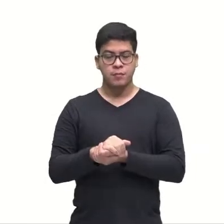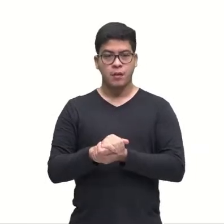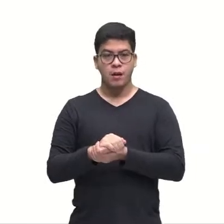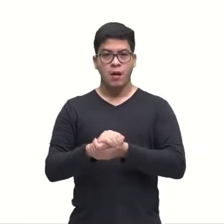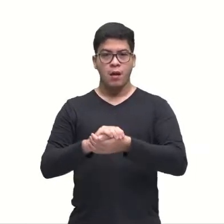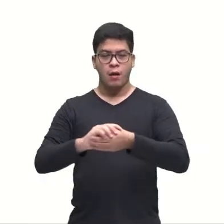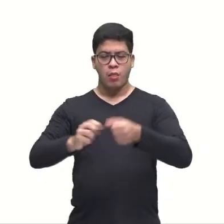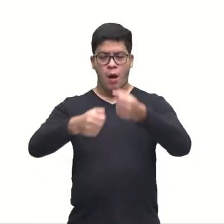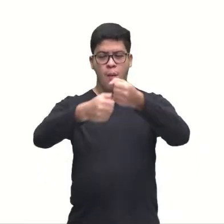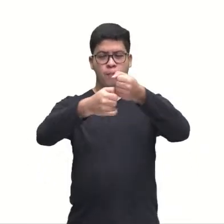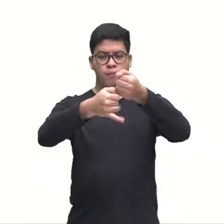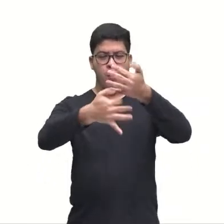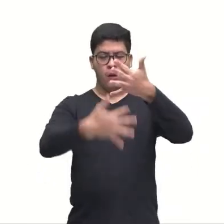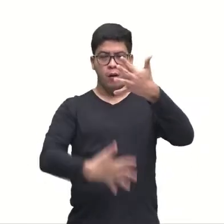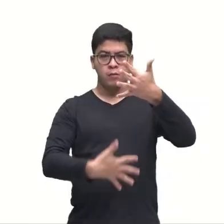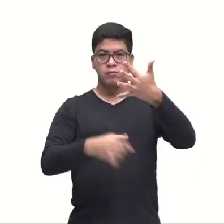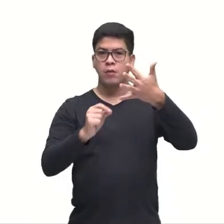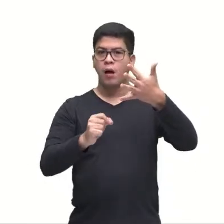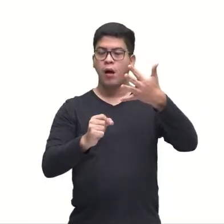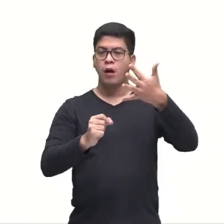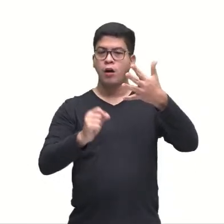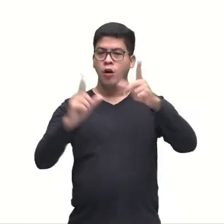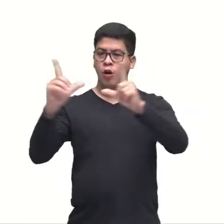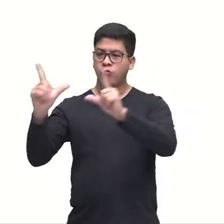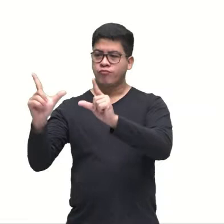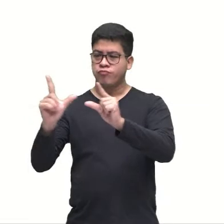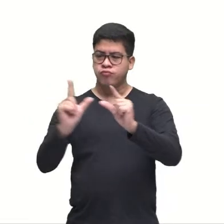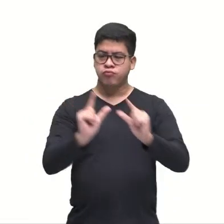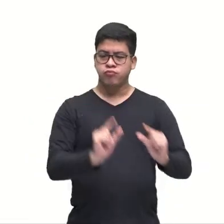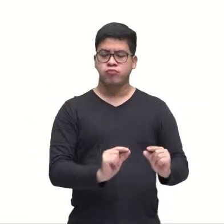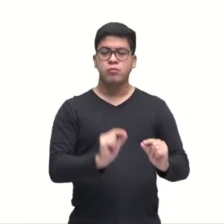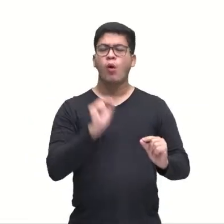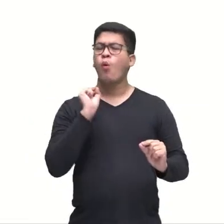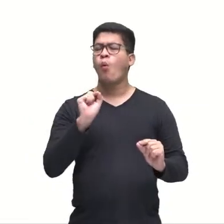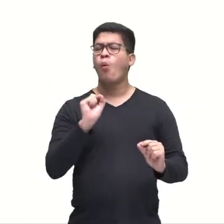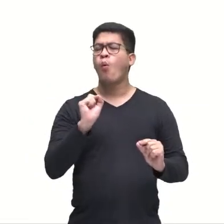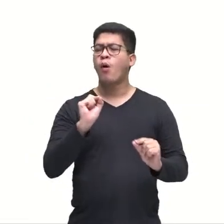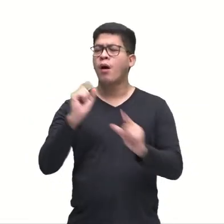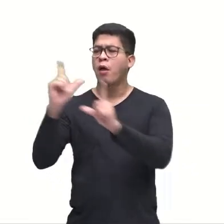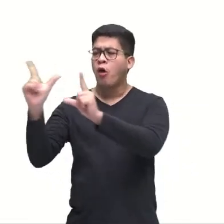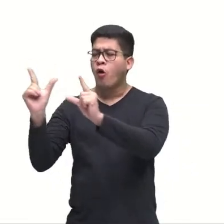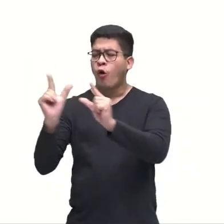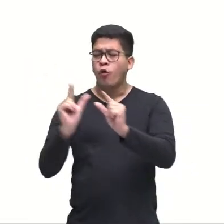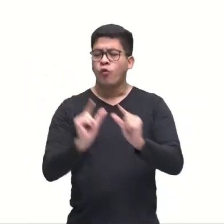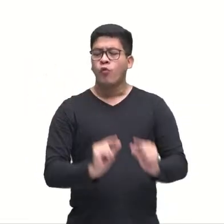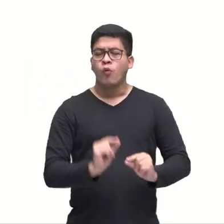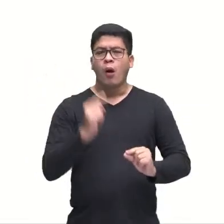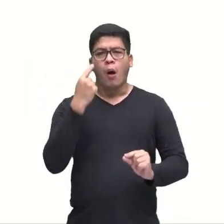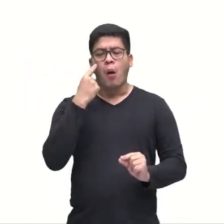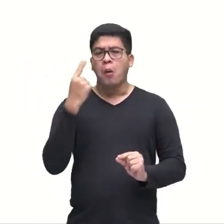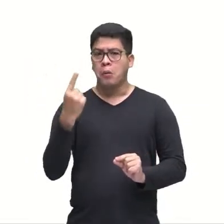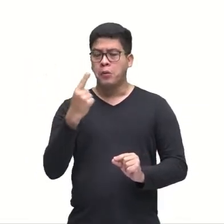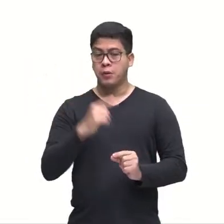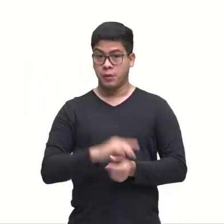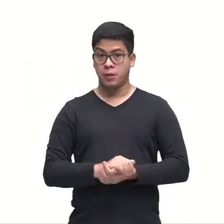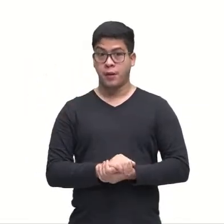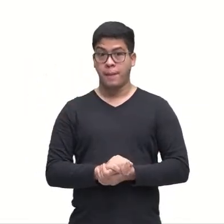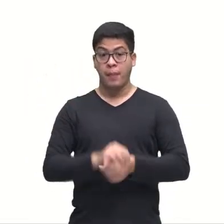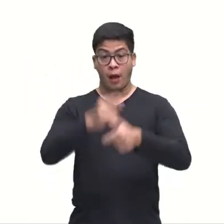decompondo o número 20, tá? O que é decompor, professor? Decompor é você pegar esse número e